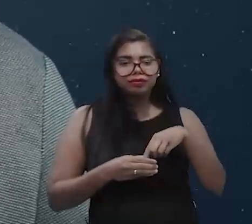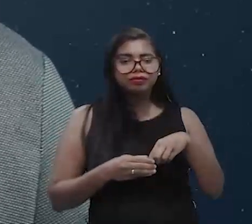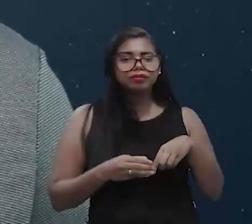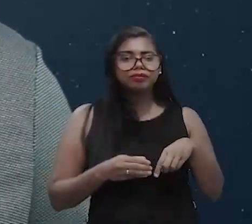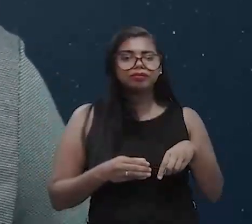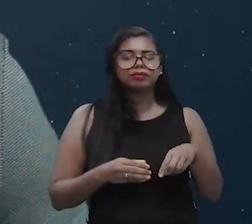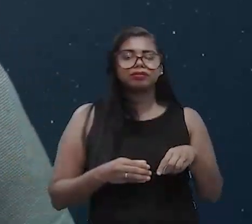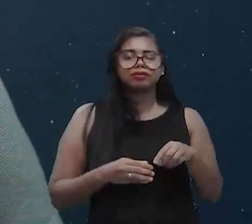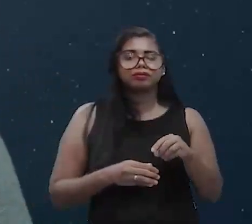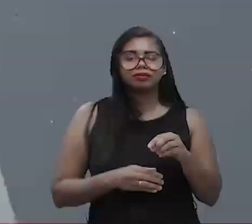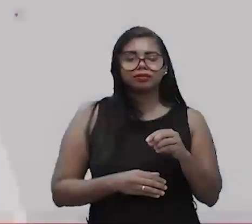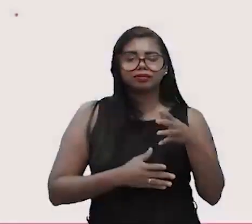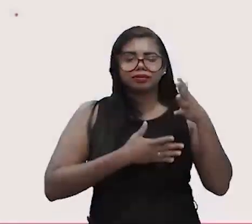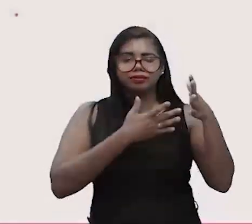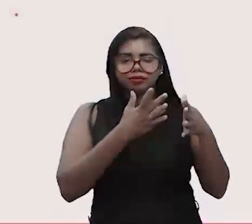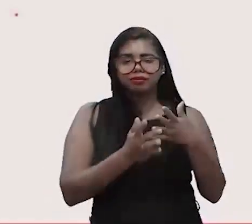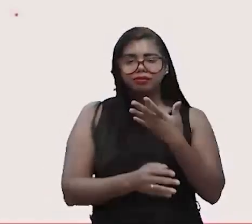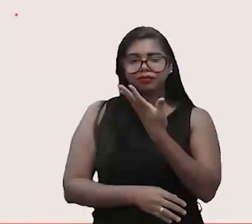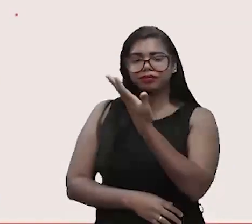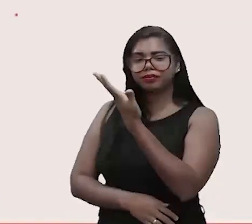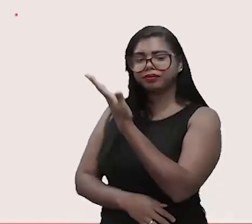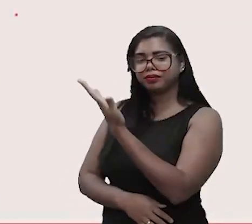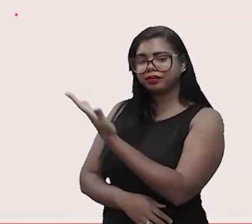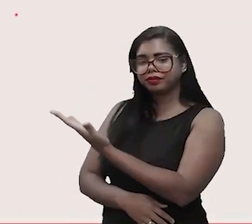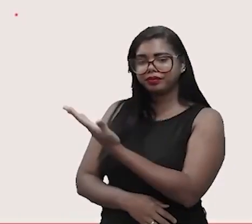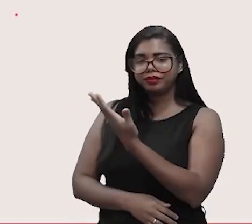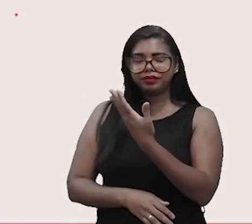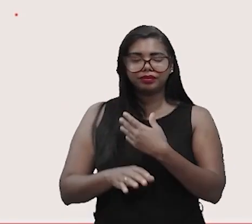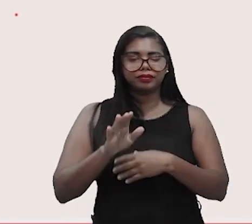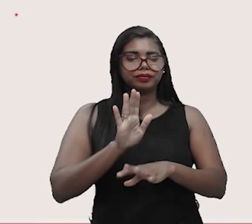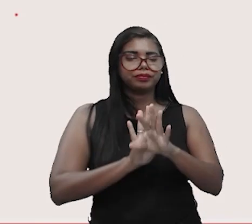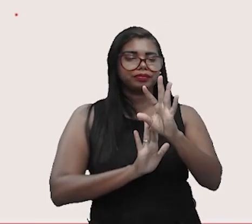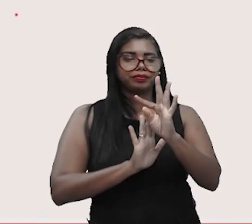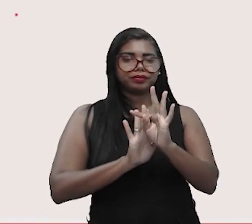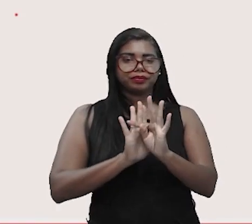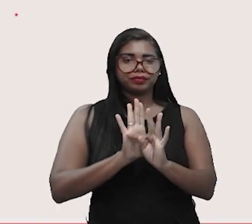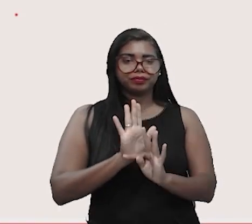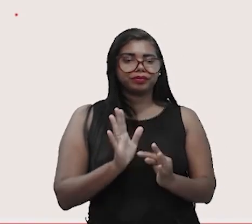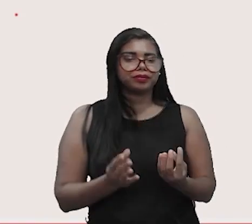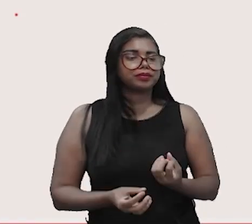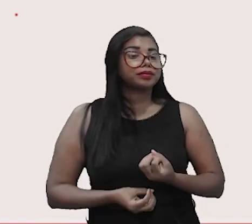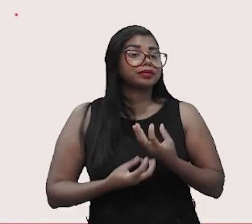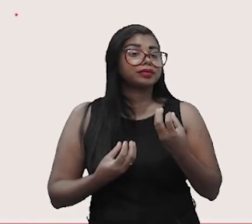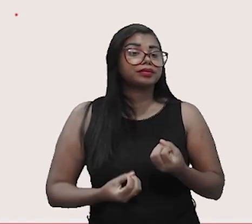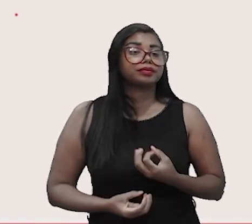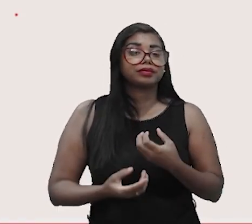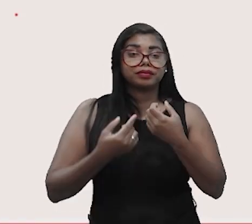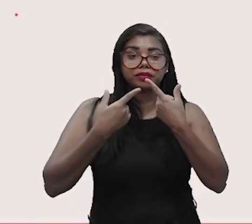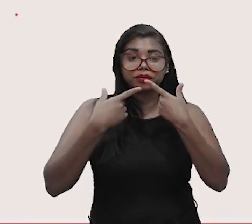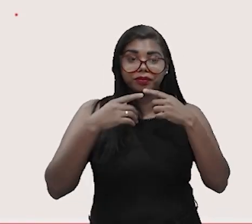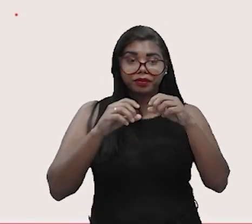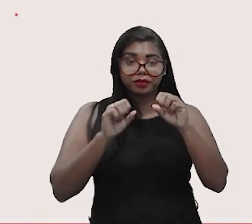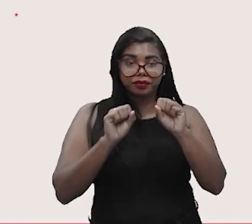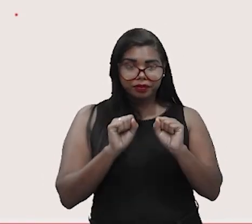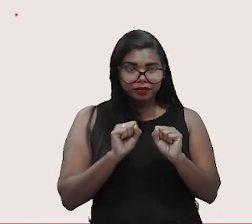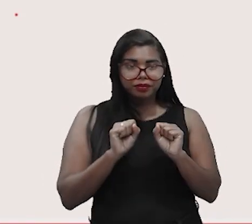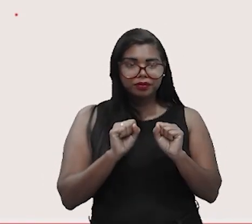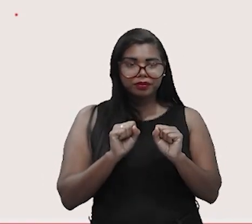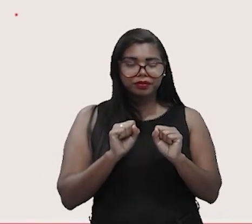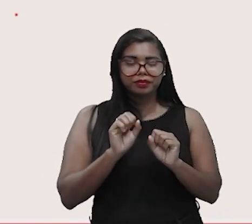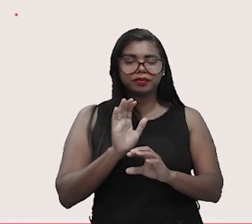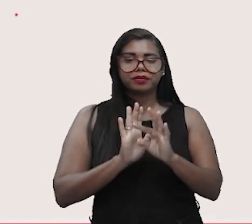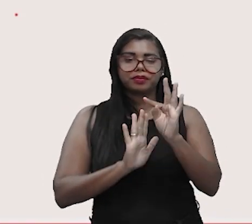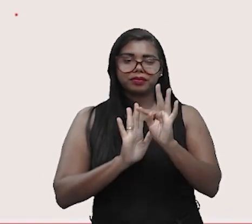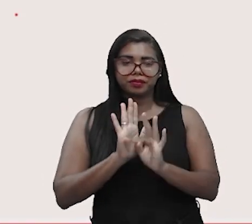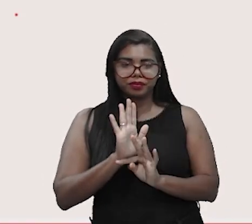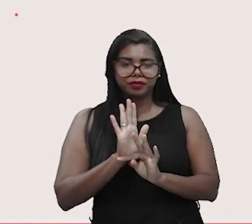nessa questão, dá uma olhada no que ele diz, nesse texto predomina a função poética da linguagem. É um texto produzido por Chico Buarque, né?